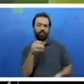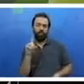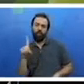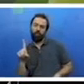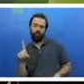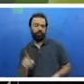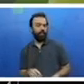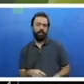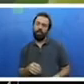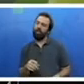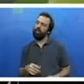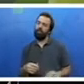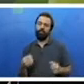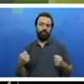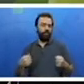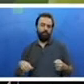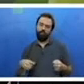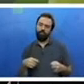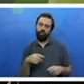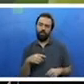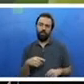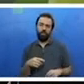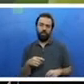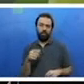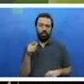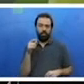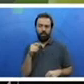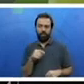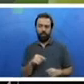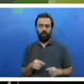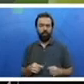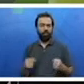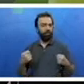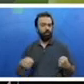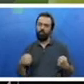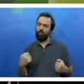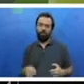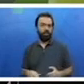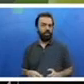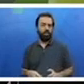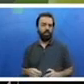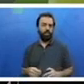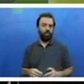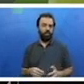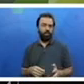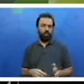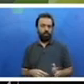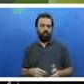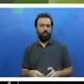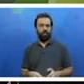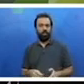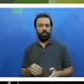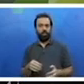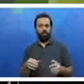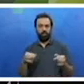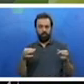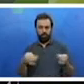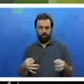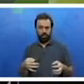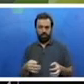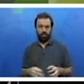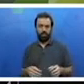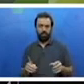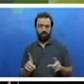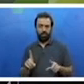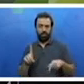Eu não posso dizer que são inversamente proporcionais ou diretamente proporcionais. Tem que falar que não são proporcionais. Todos